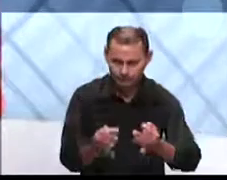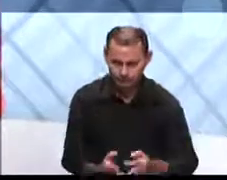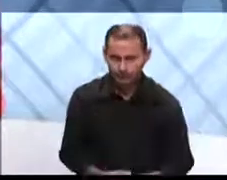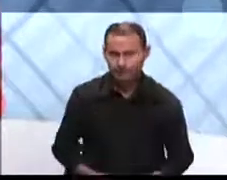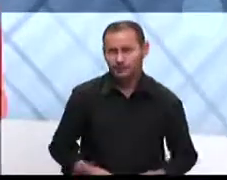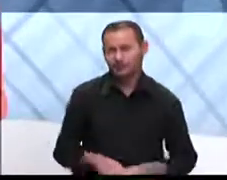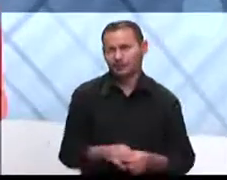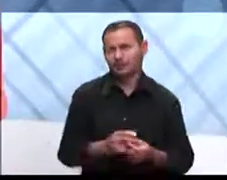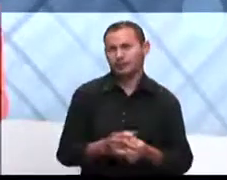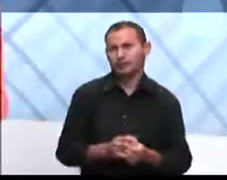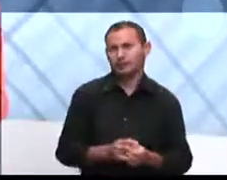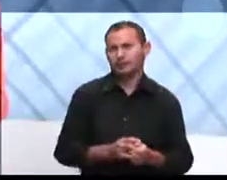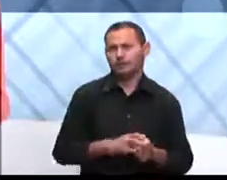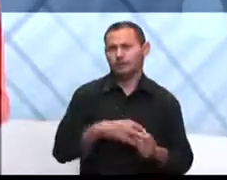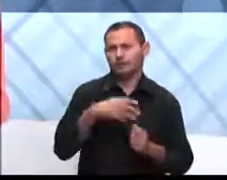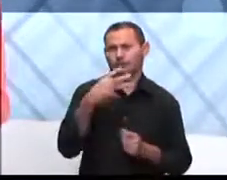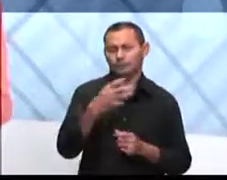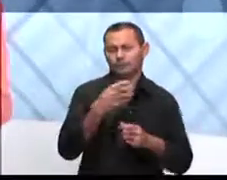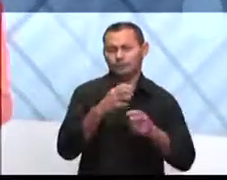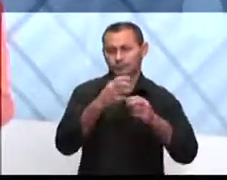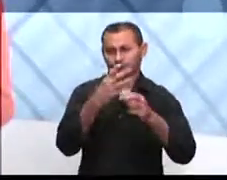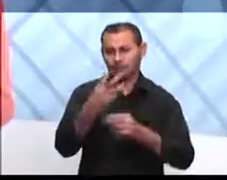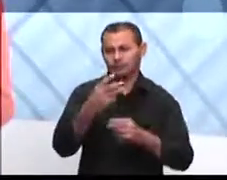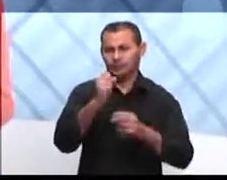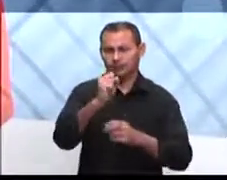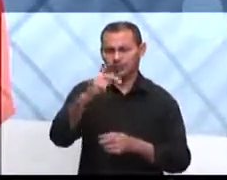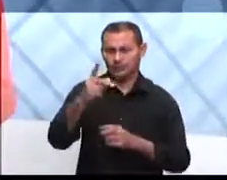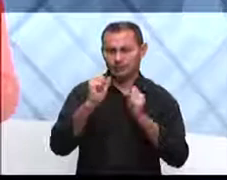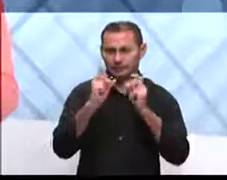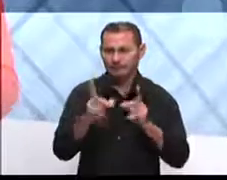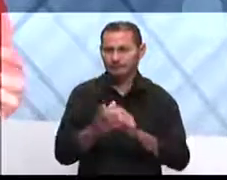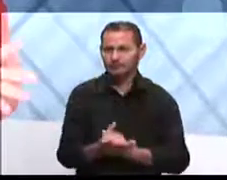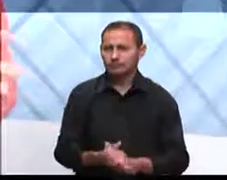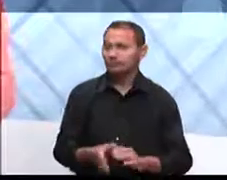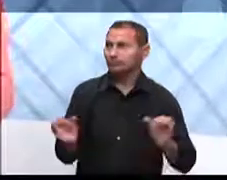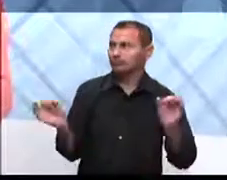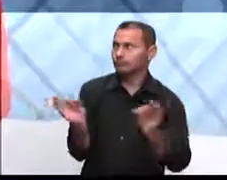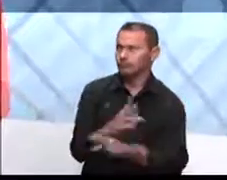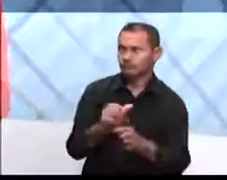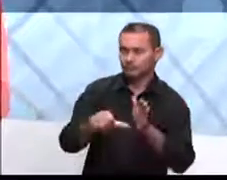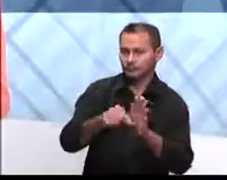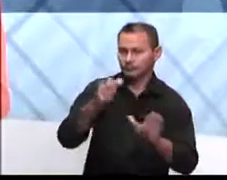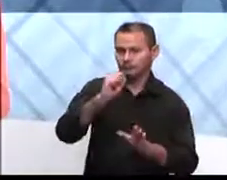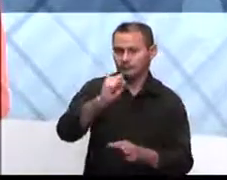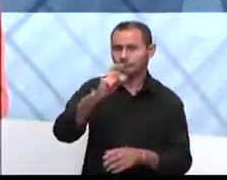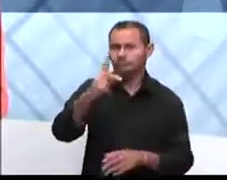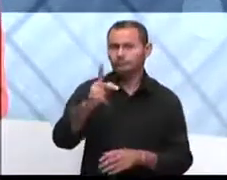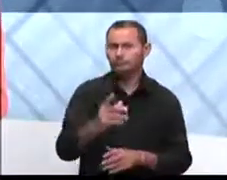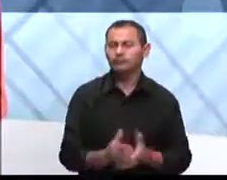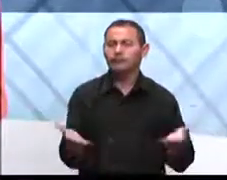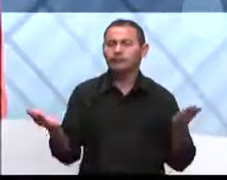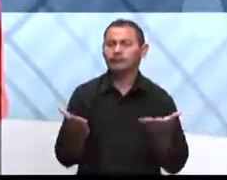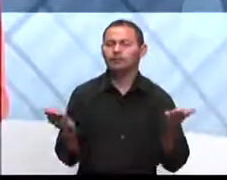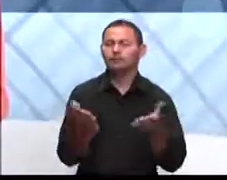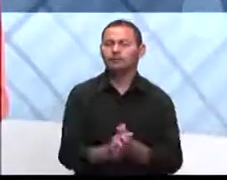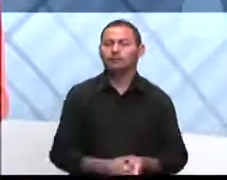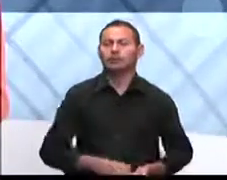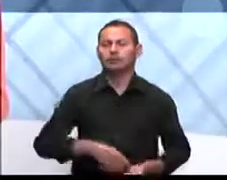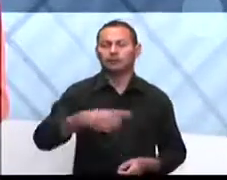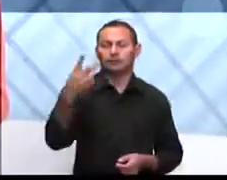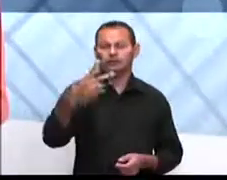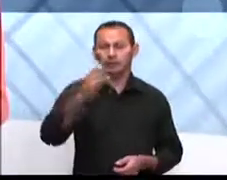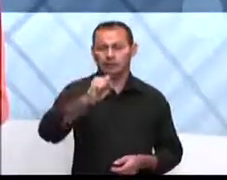as seguintes três situações, ok? Então, terminada a primeira situação, vamos ali à